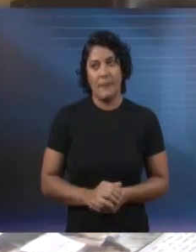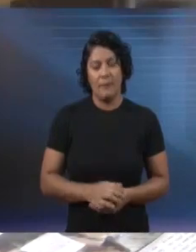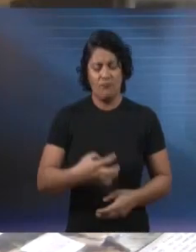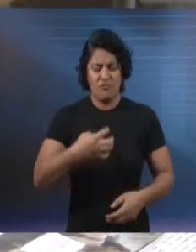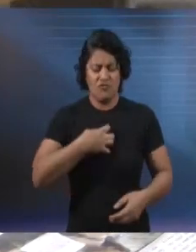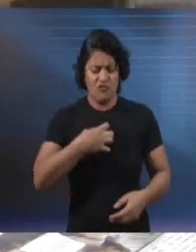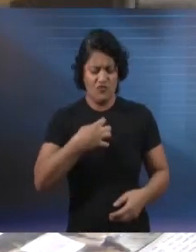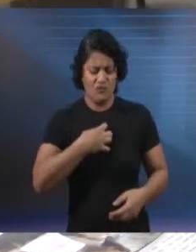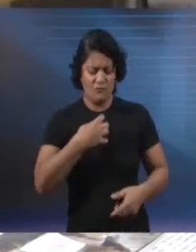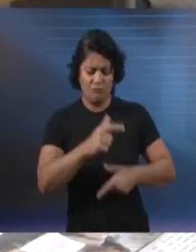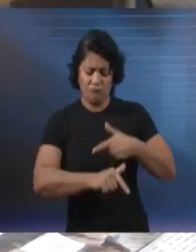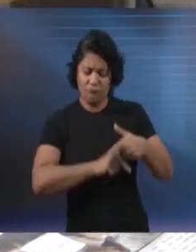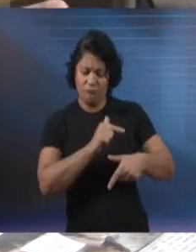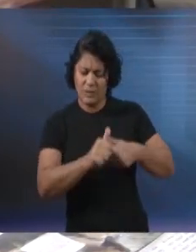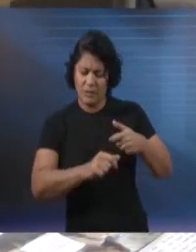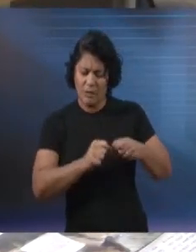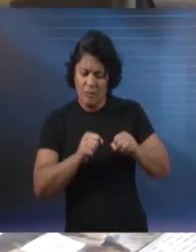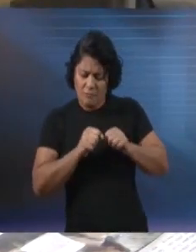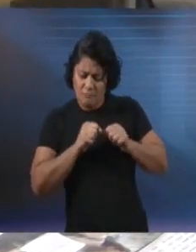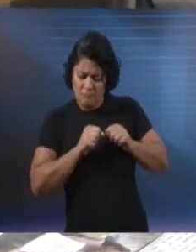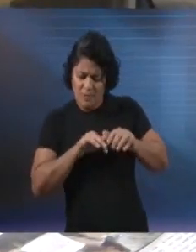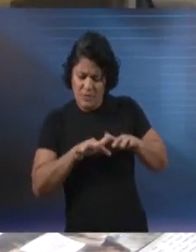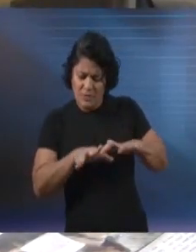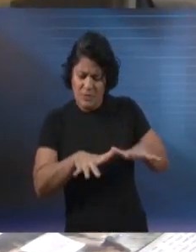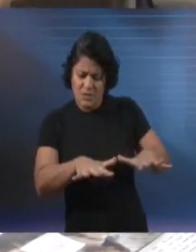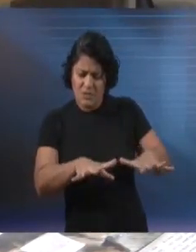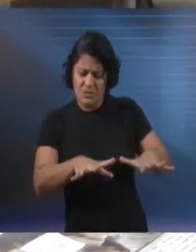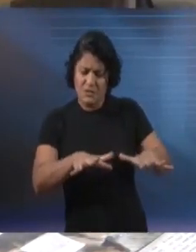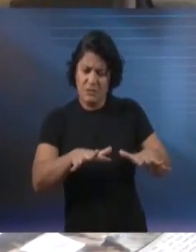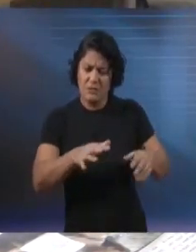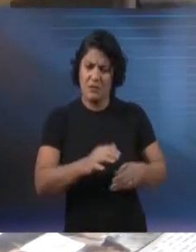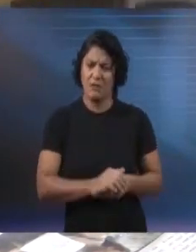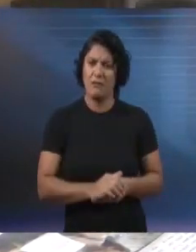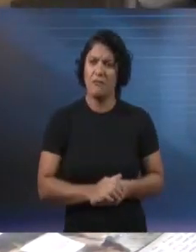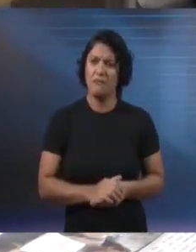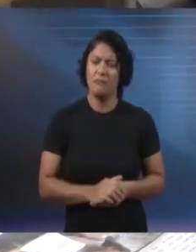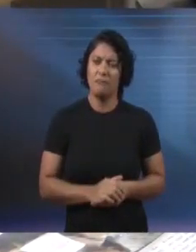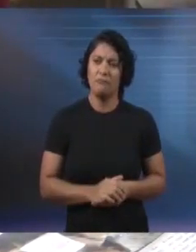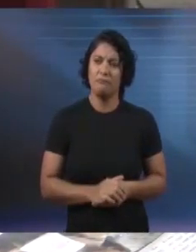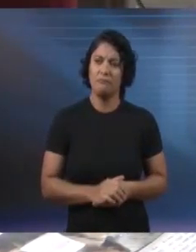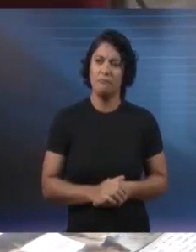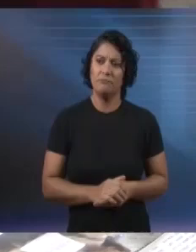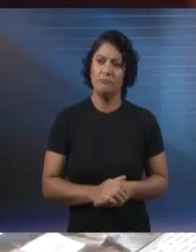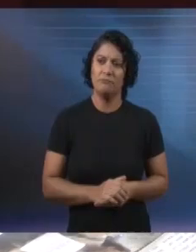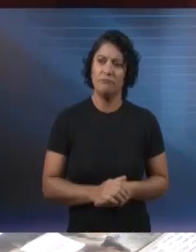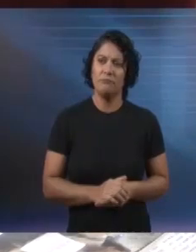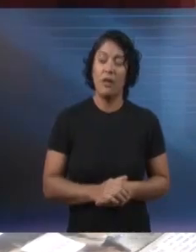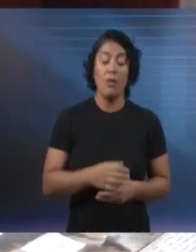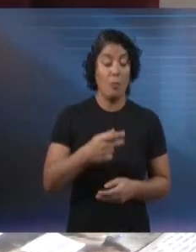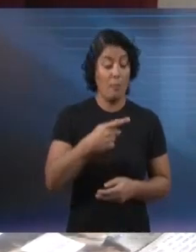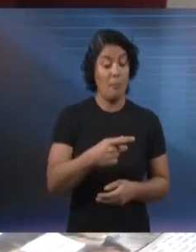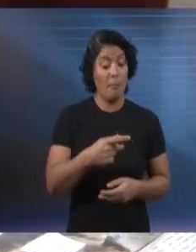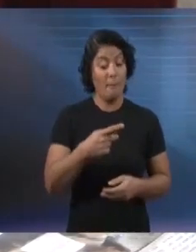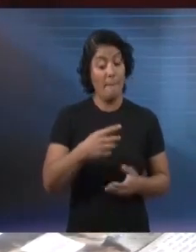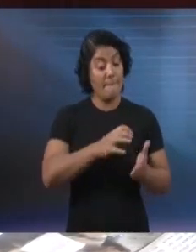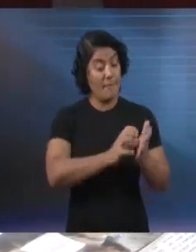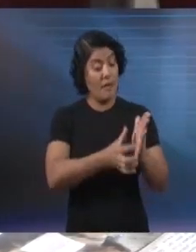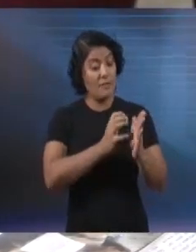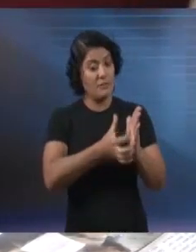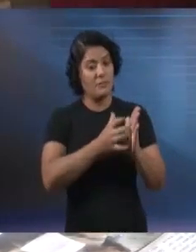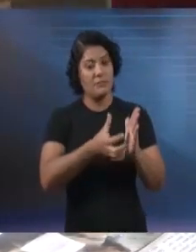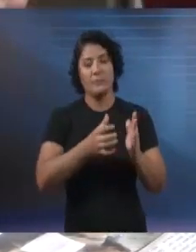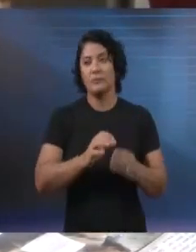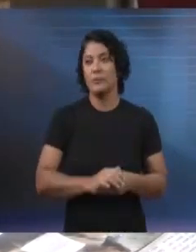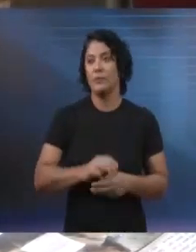de agir, contaminou toda a base executiva do partido. E eles só